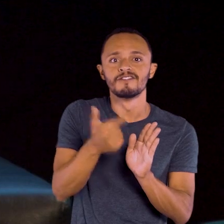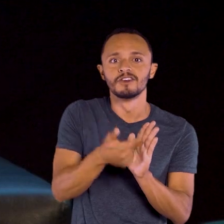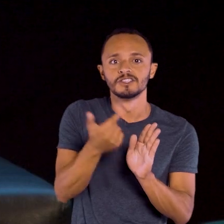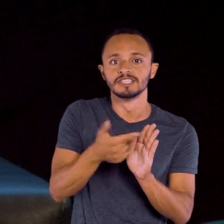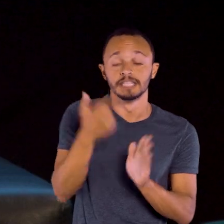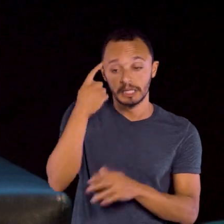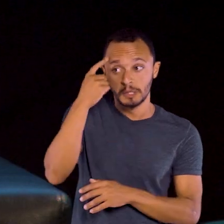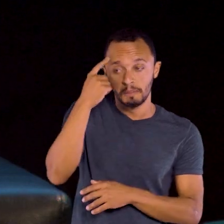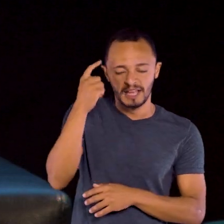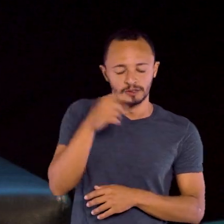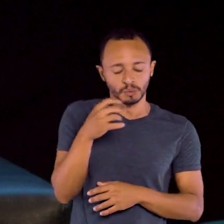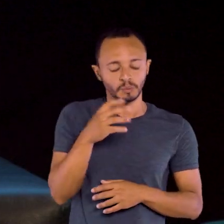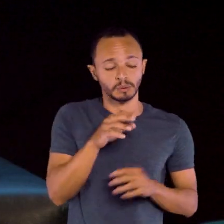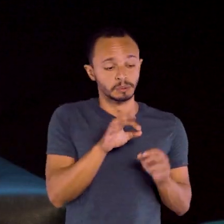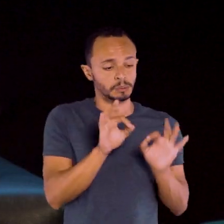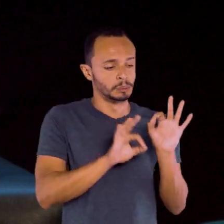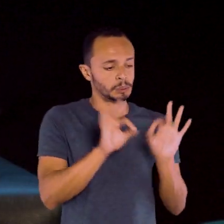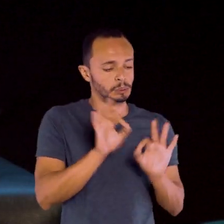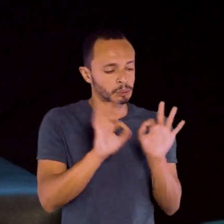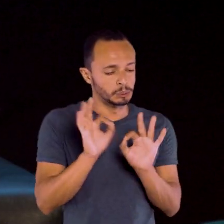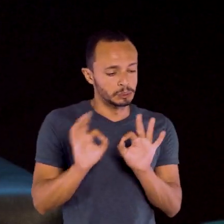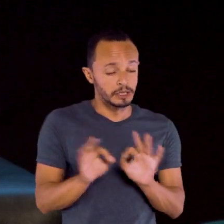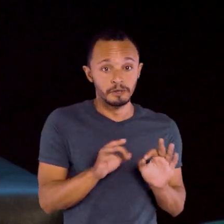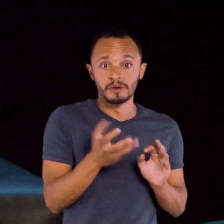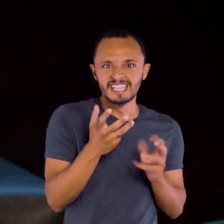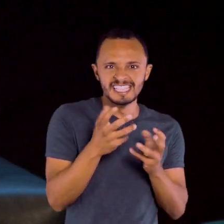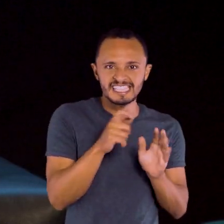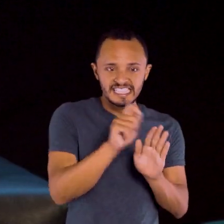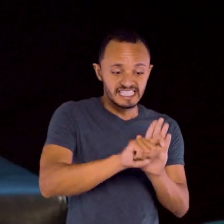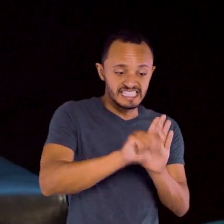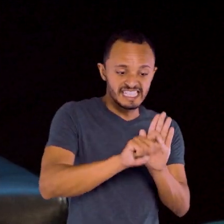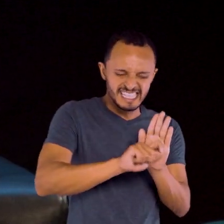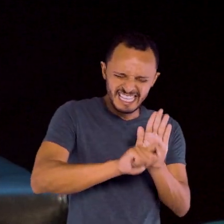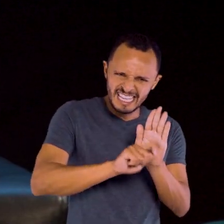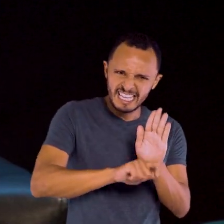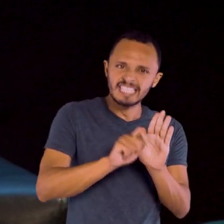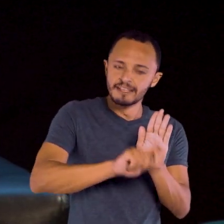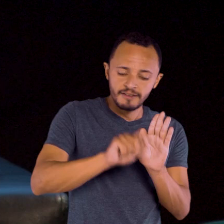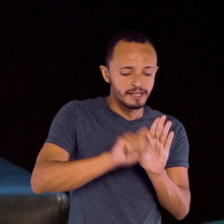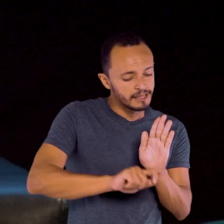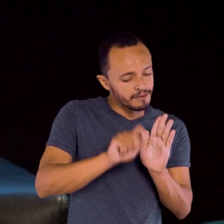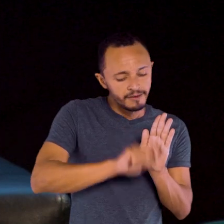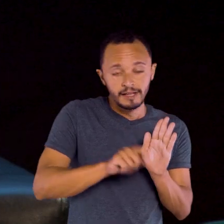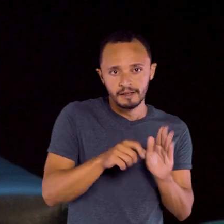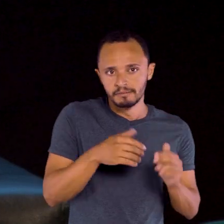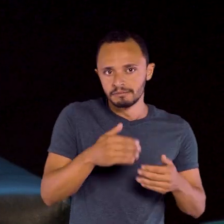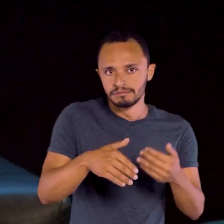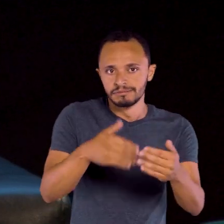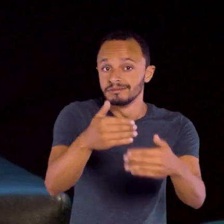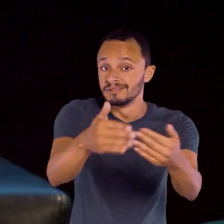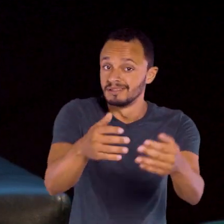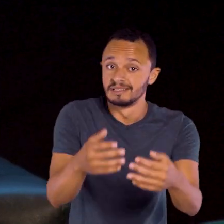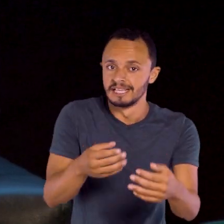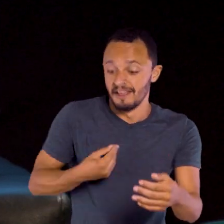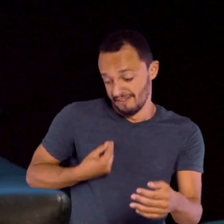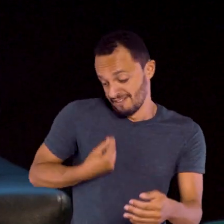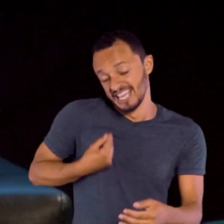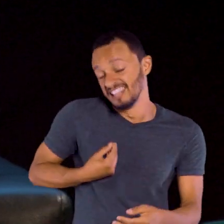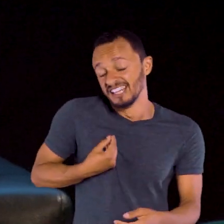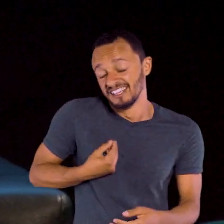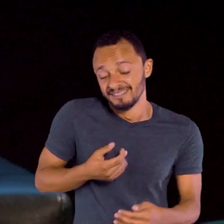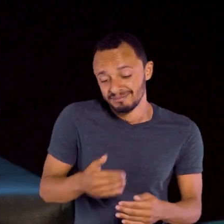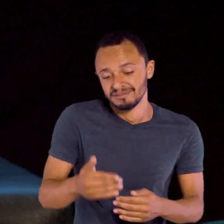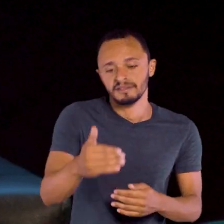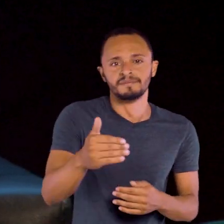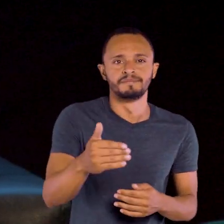vida para escrever tudo o que eu gostaria de escrever, mas essas obras elas estão aqui, elas vão amadurecendo, né? E o nosso país,